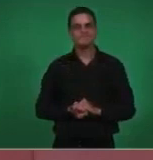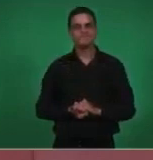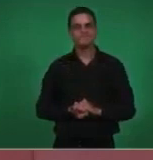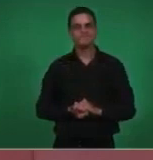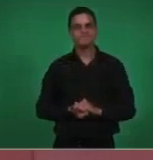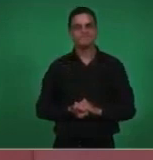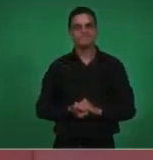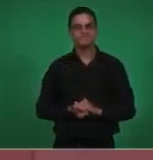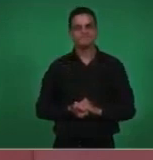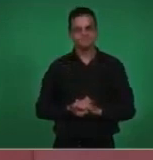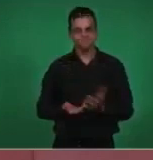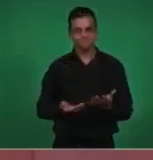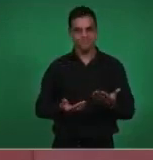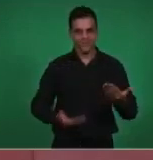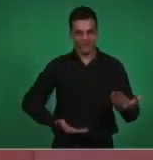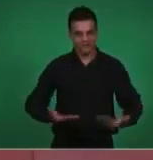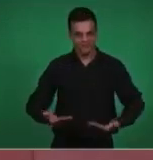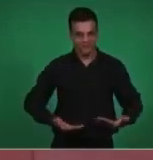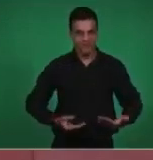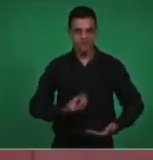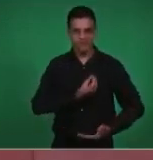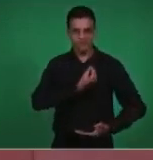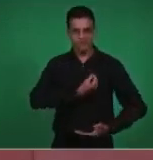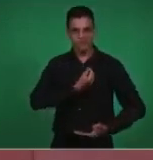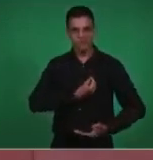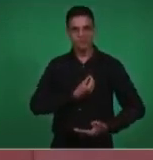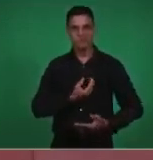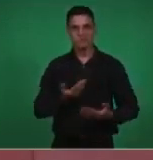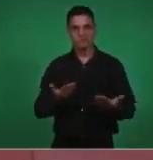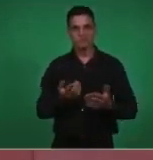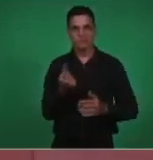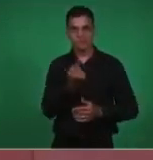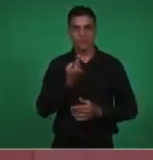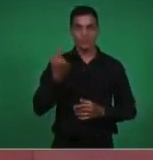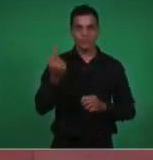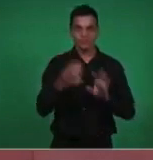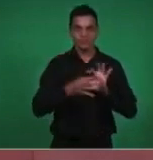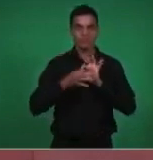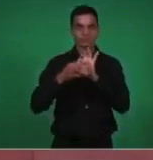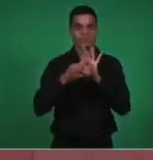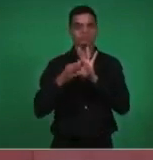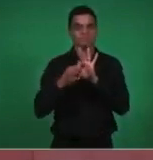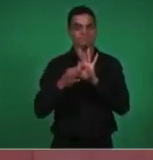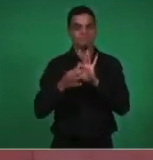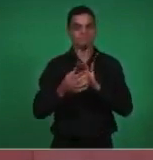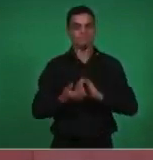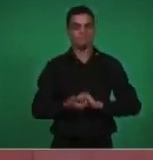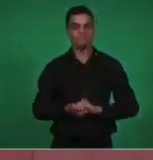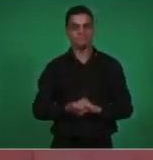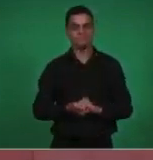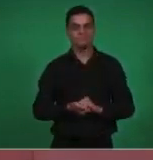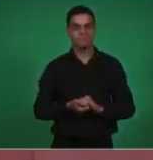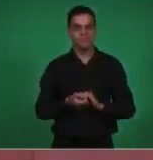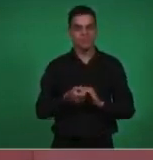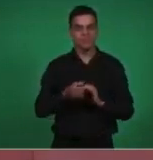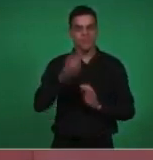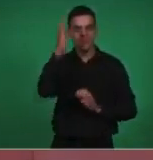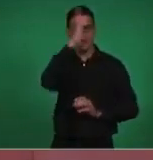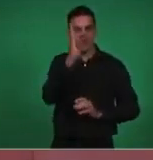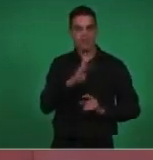Irmãos e irmãs, nós estamos conectados com o Brasil e o